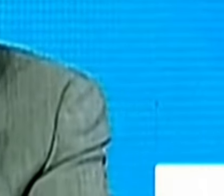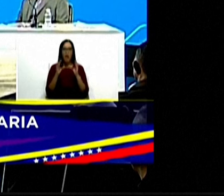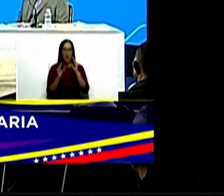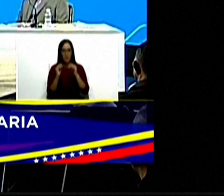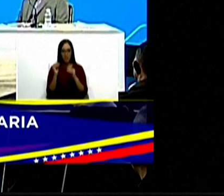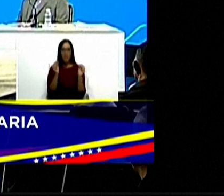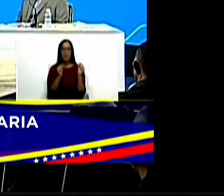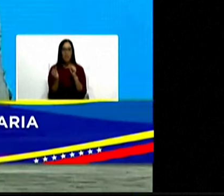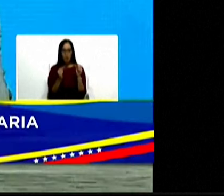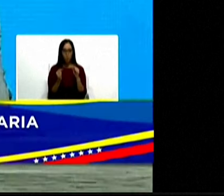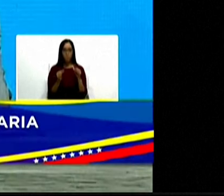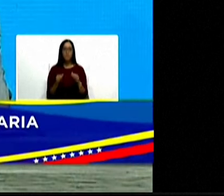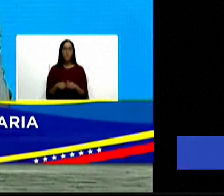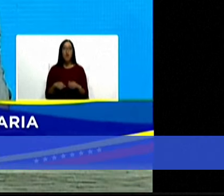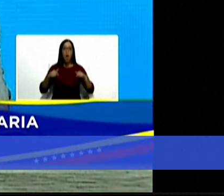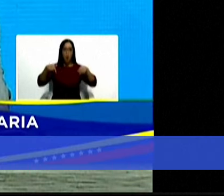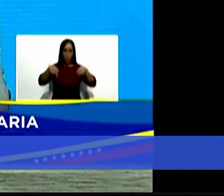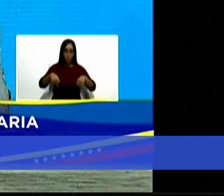assassiná-lo.